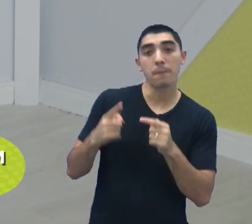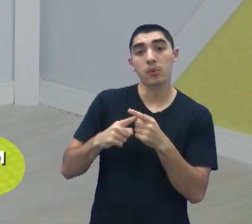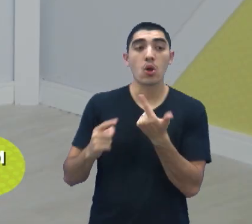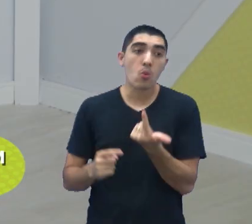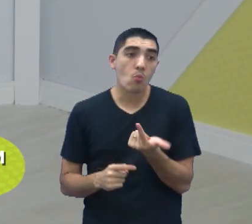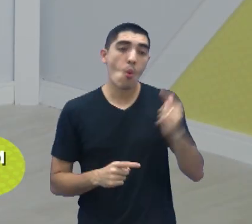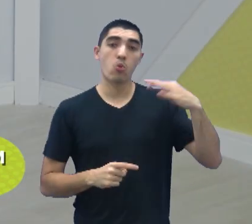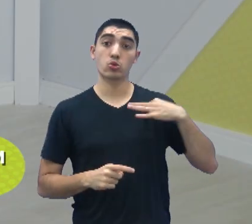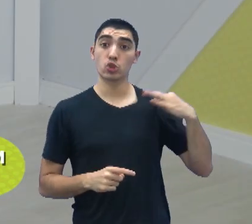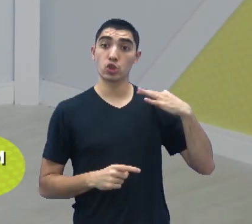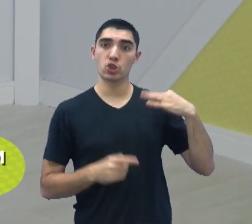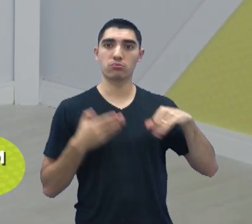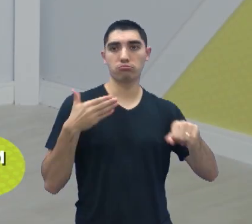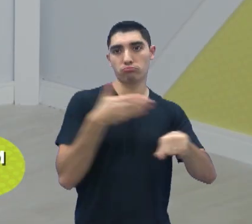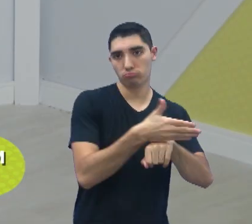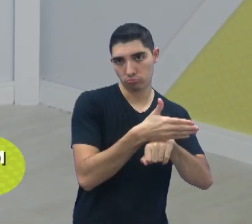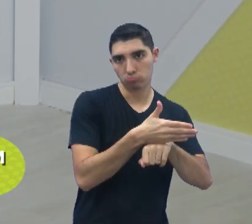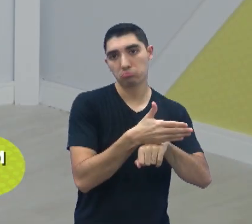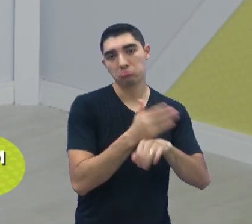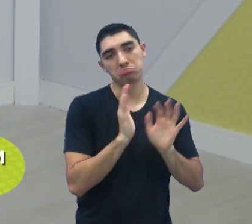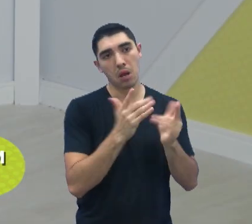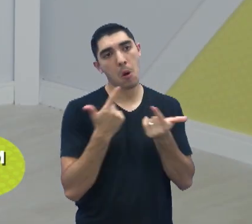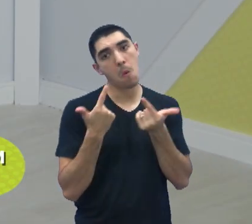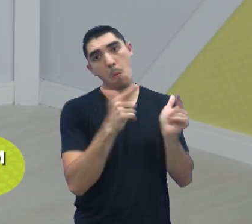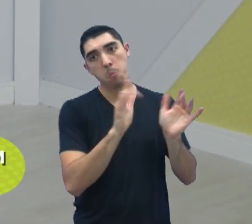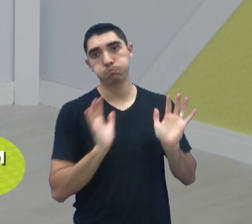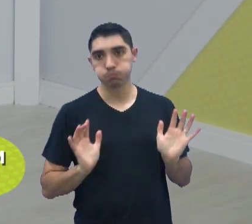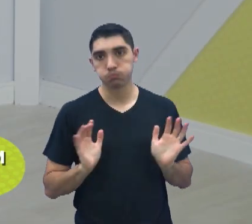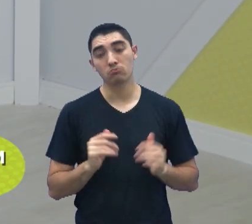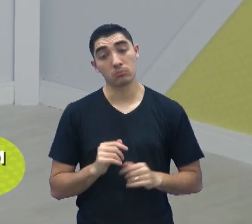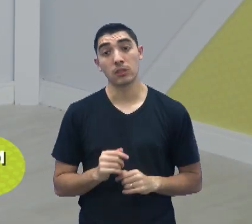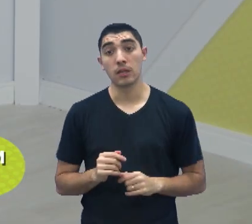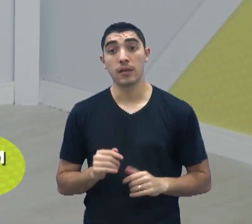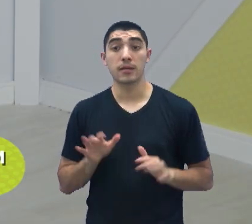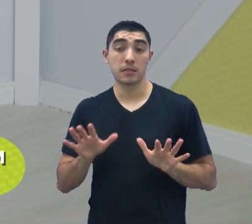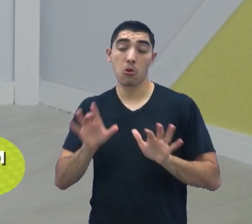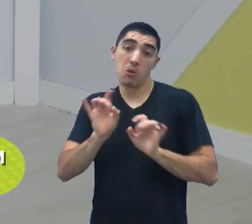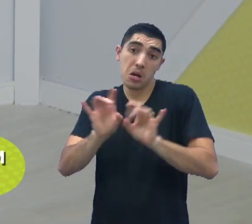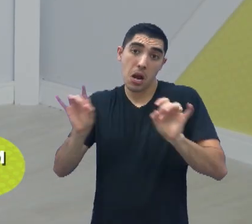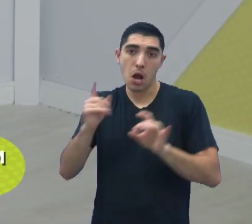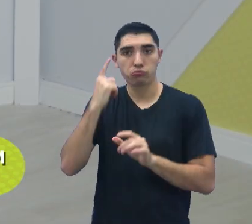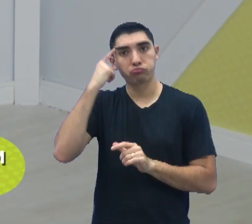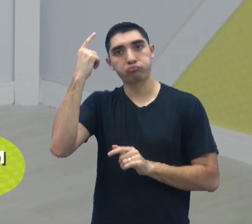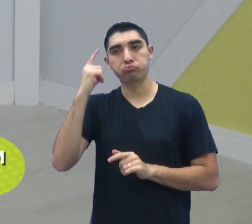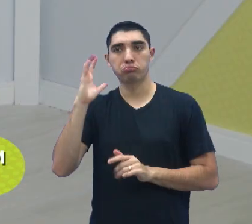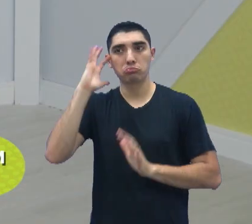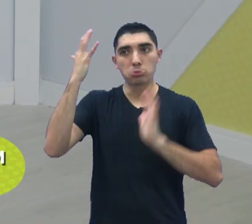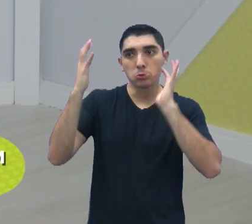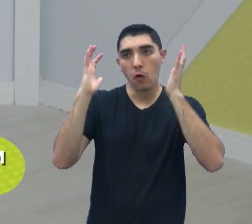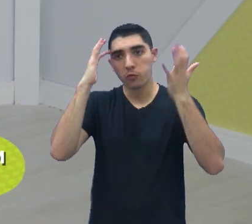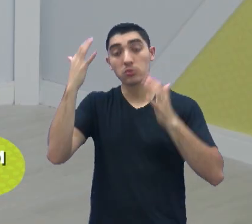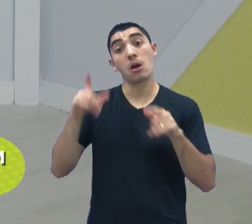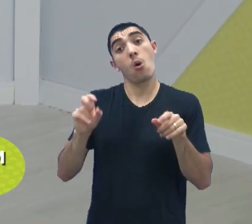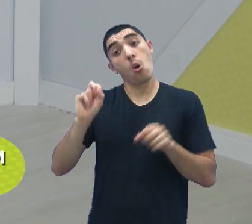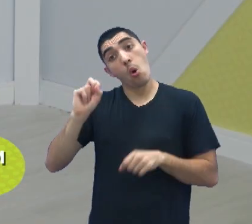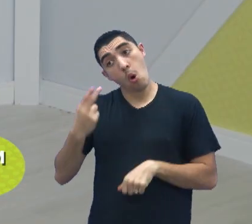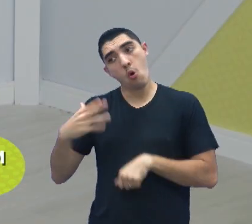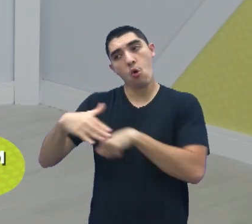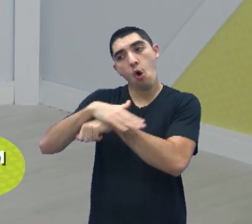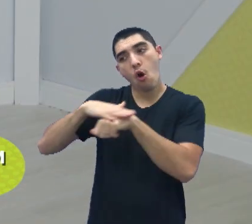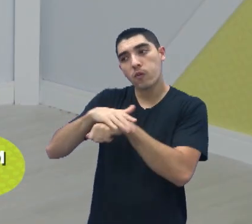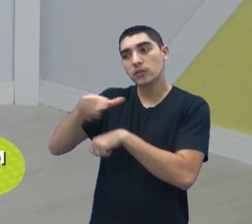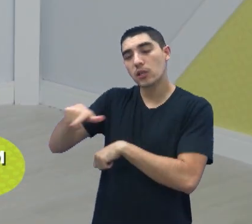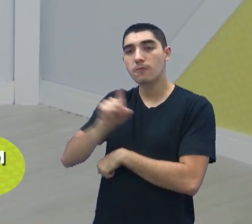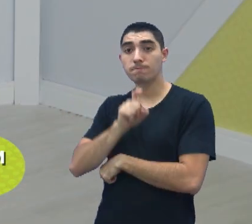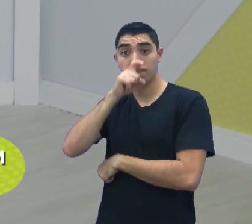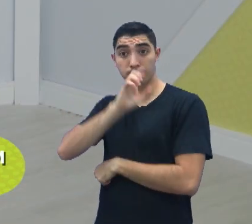ainda possam, de repente, acertar com algum clube nessa reta final e, de repente, pode ter conversa com o próprio São José para retornar